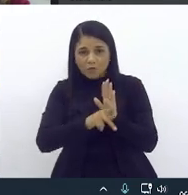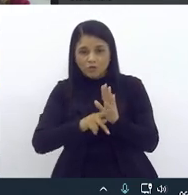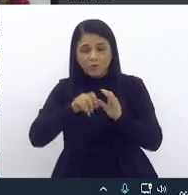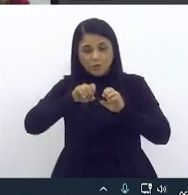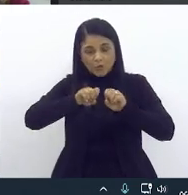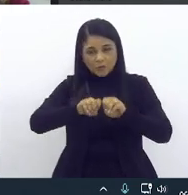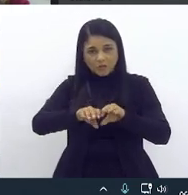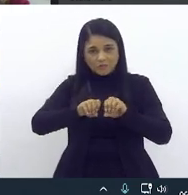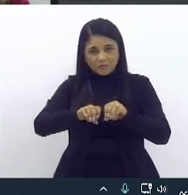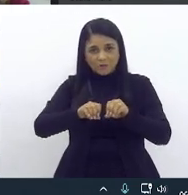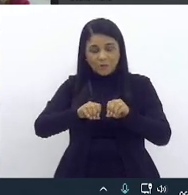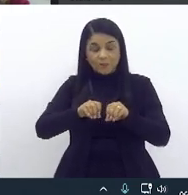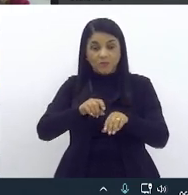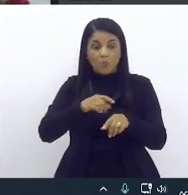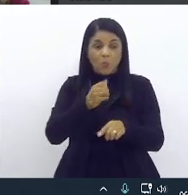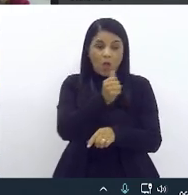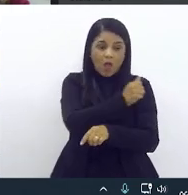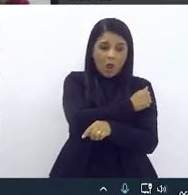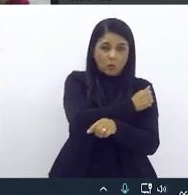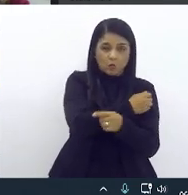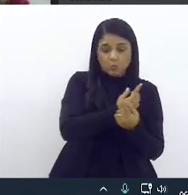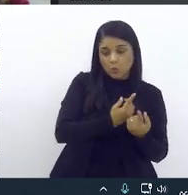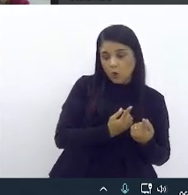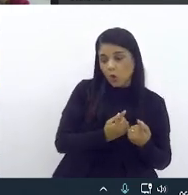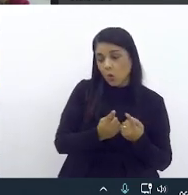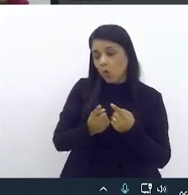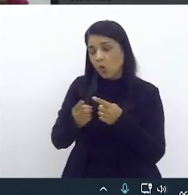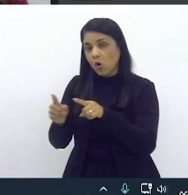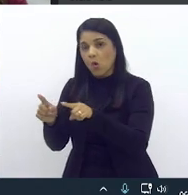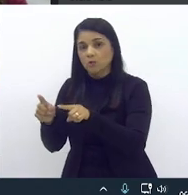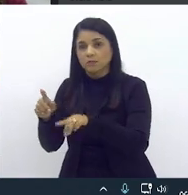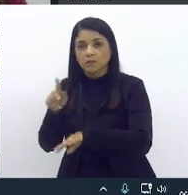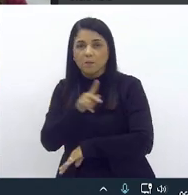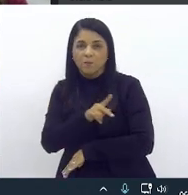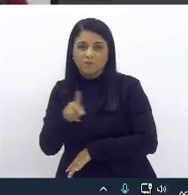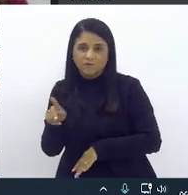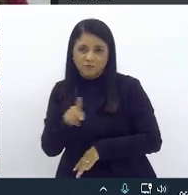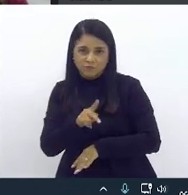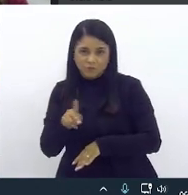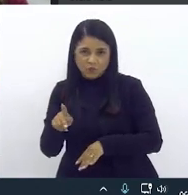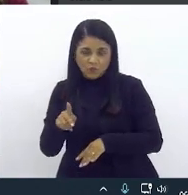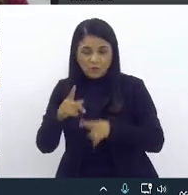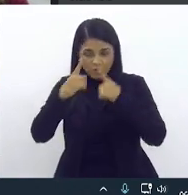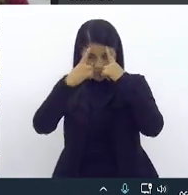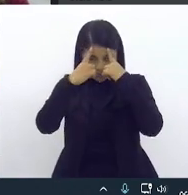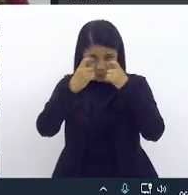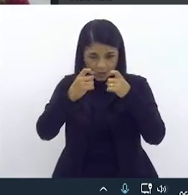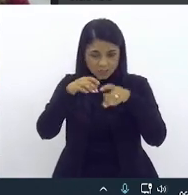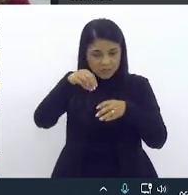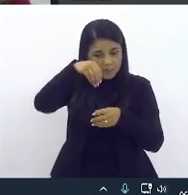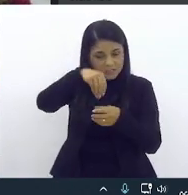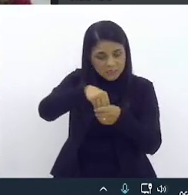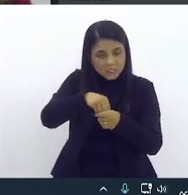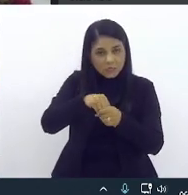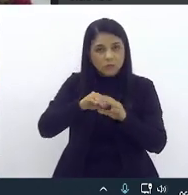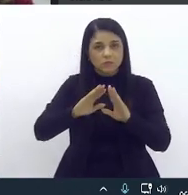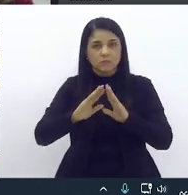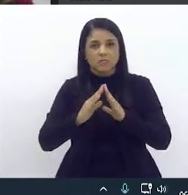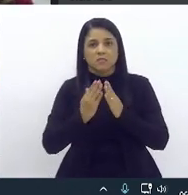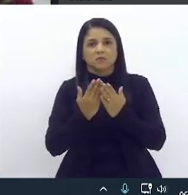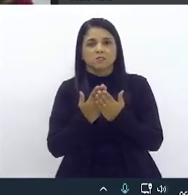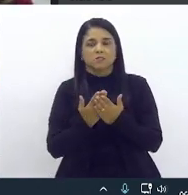joga os alunos, quando estimula a violência nas suas diversas formas, joga o